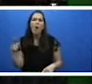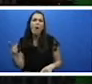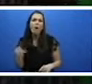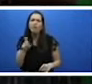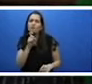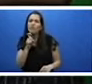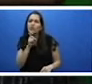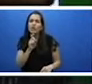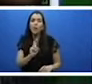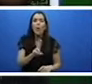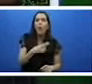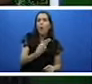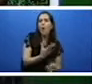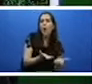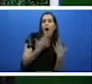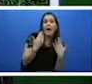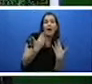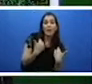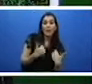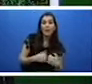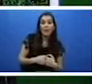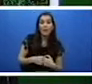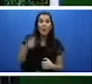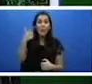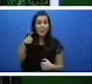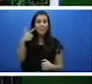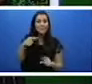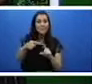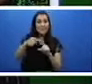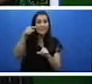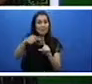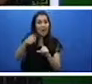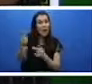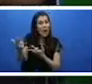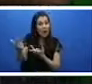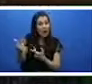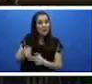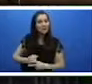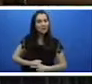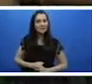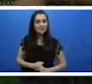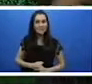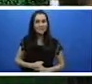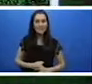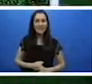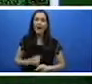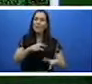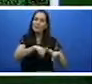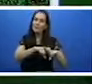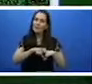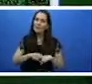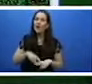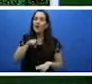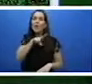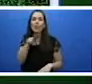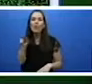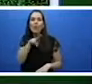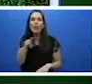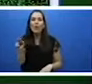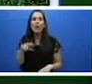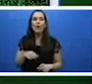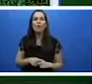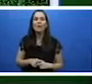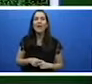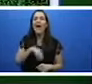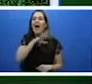calor. Então, eles conseguem manter a temperatura deles a mesma, tá? Por isso, eles são chamados de